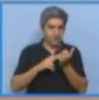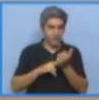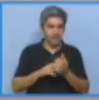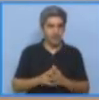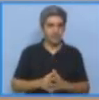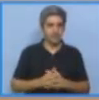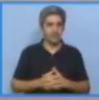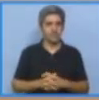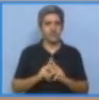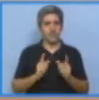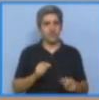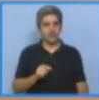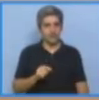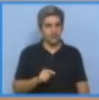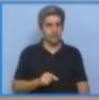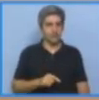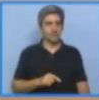não é? Começa por aqui